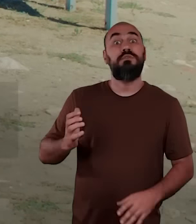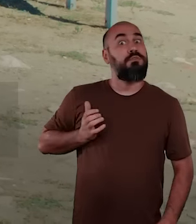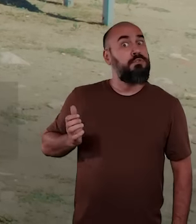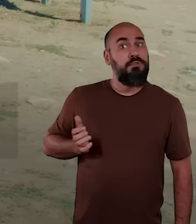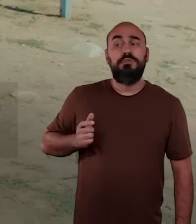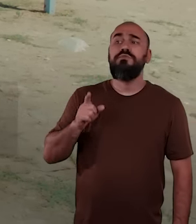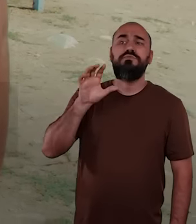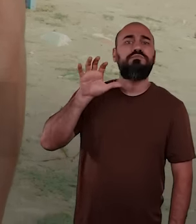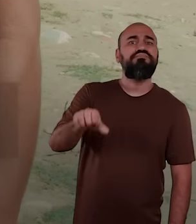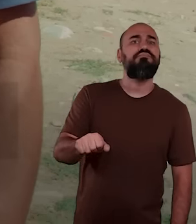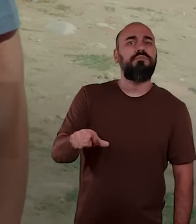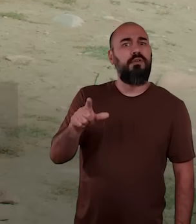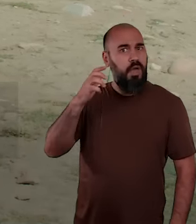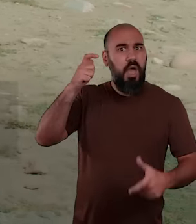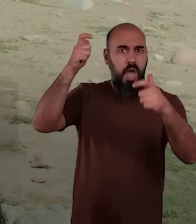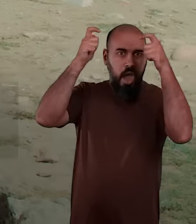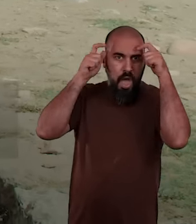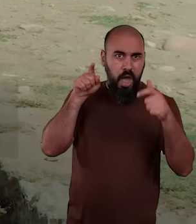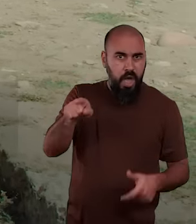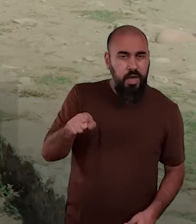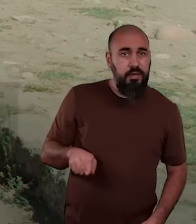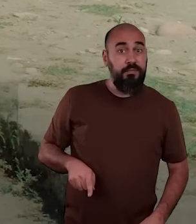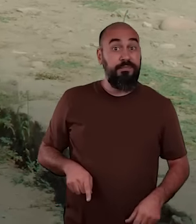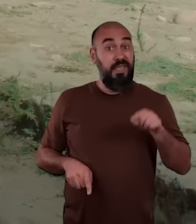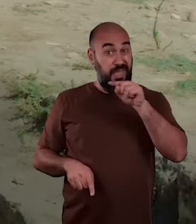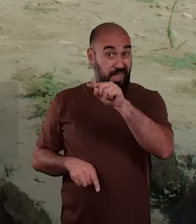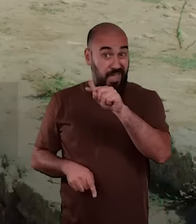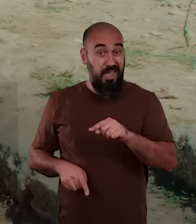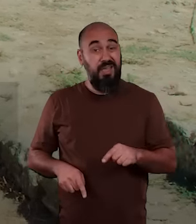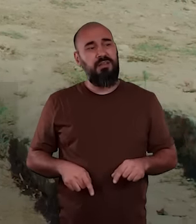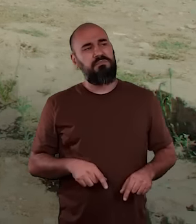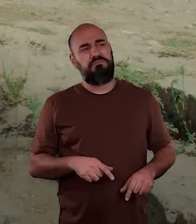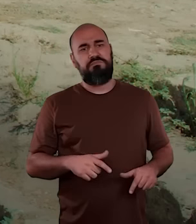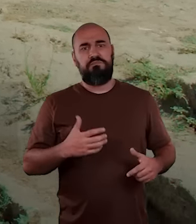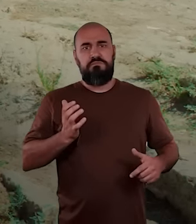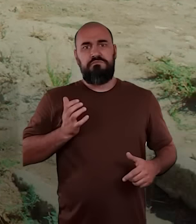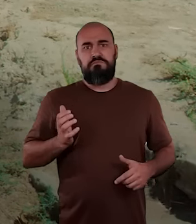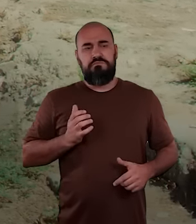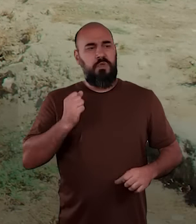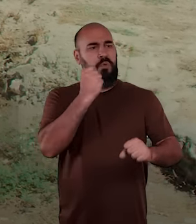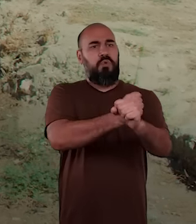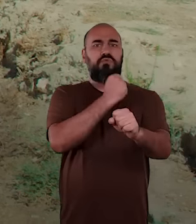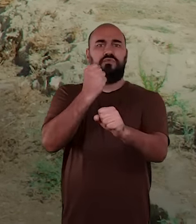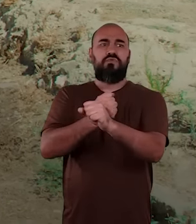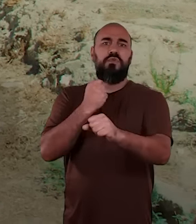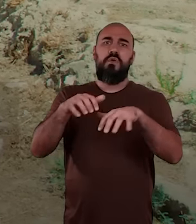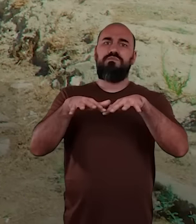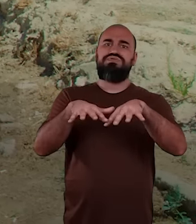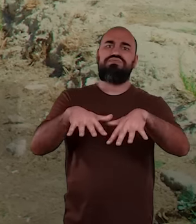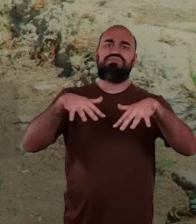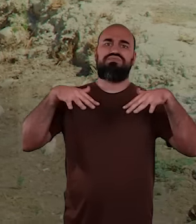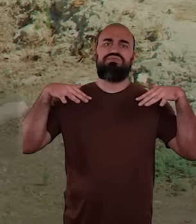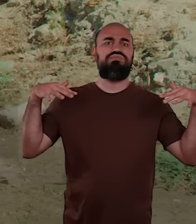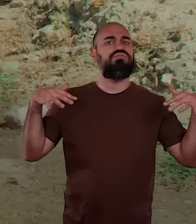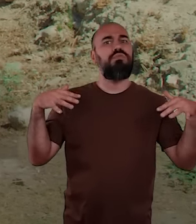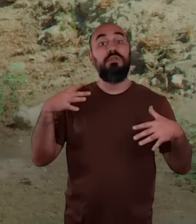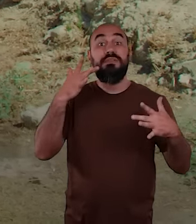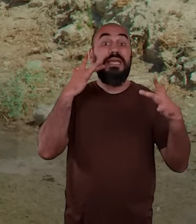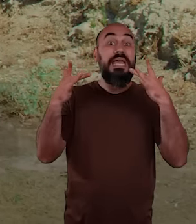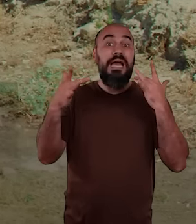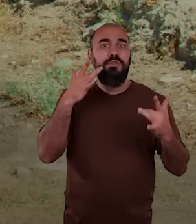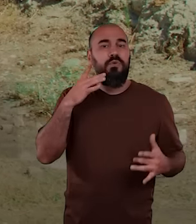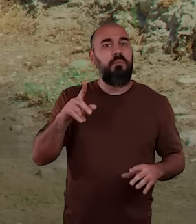dinheiro que no momento de desespero da cidade, ele sozinho reconstruiu todo o teatro romano que está aqui até hoje. Ou